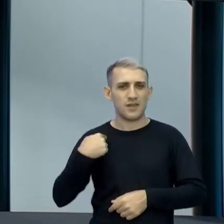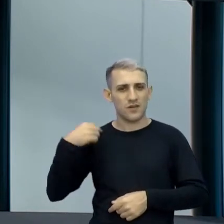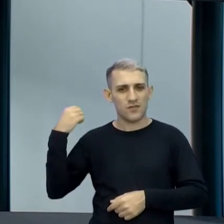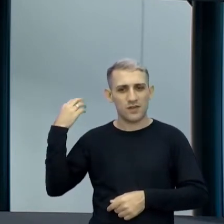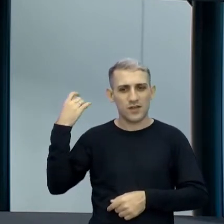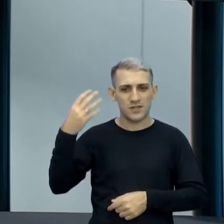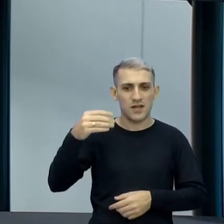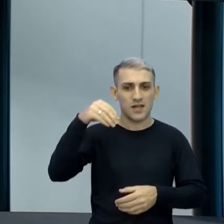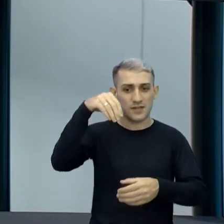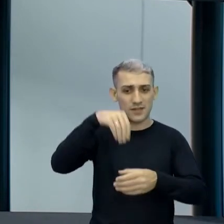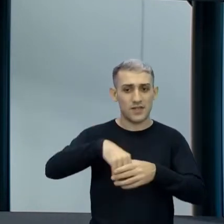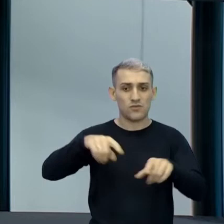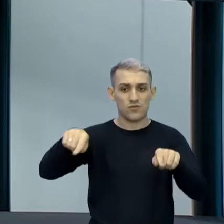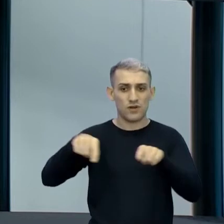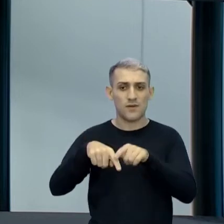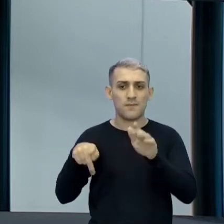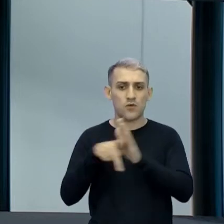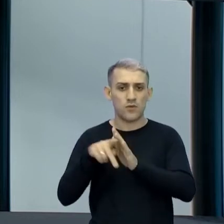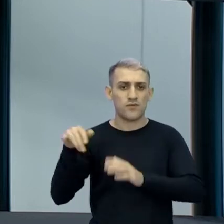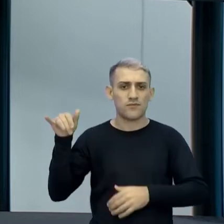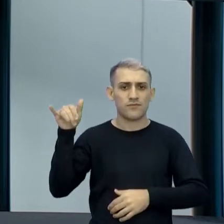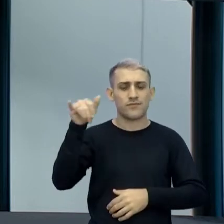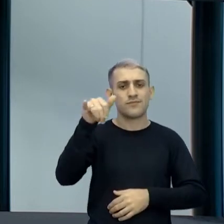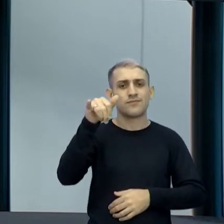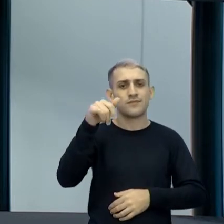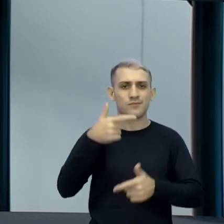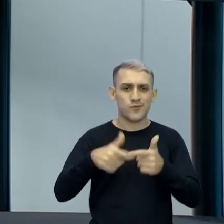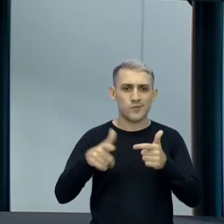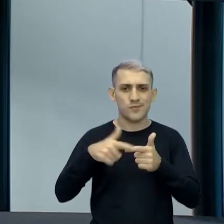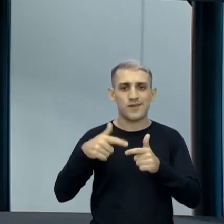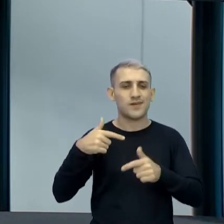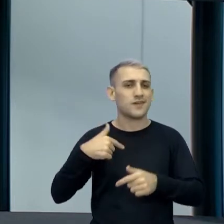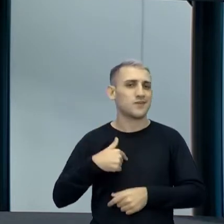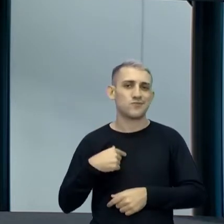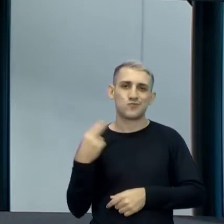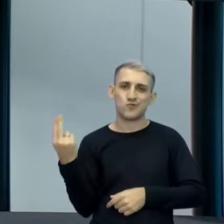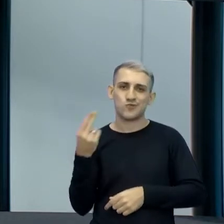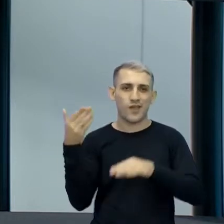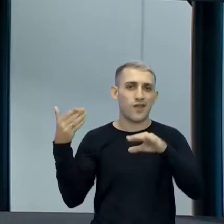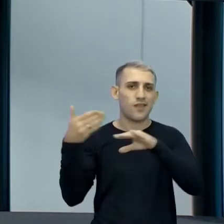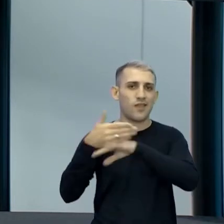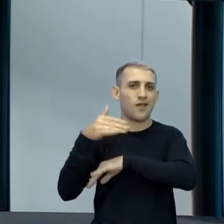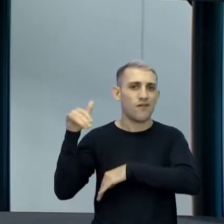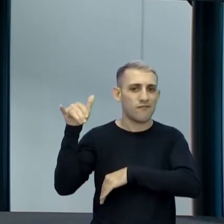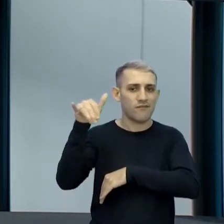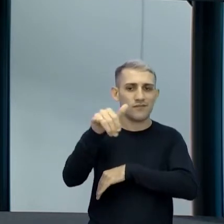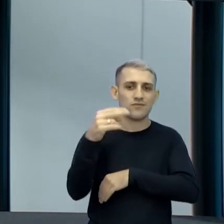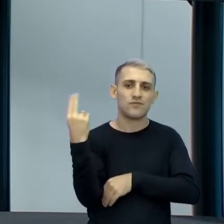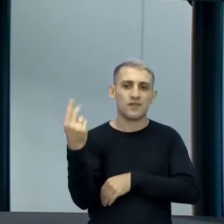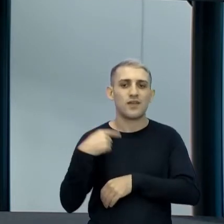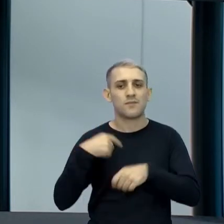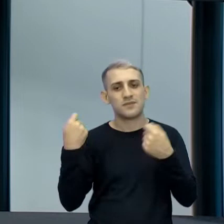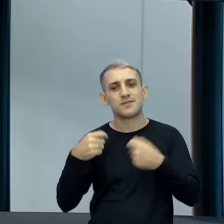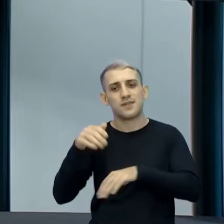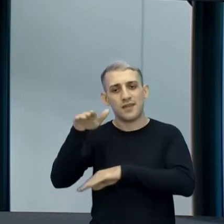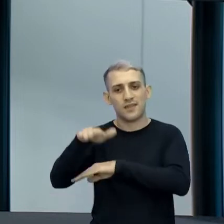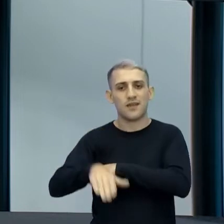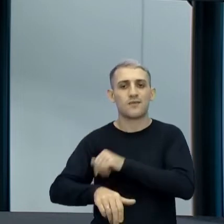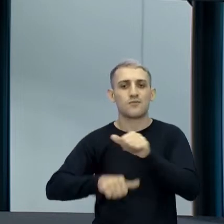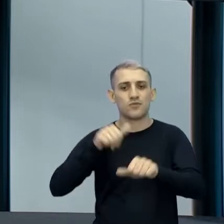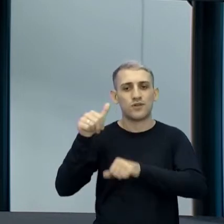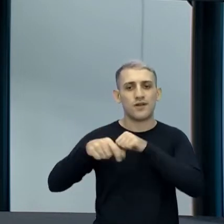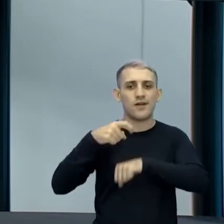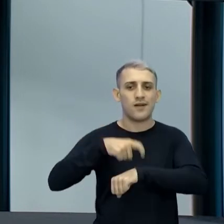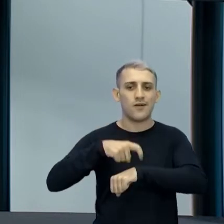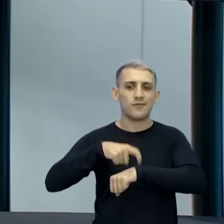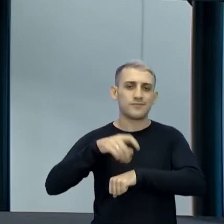problema dentro do aeroporto e eu fiquei, né, sem poder pegar o voo que eu precisava de manhã e tive que vir à tarde. Tem o que